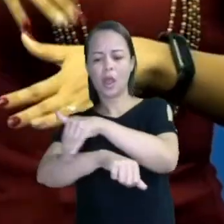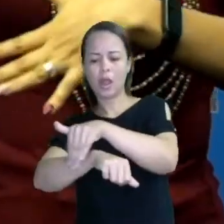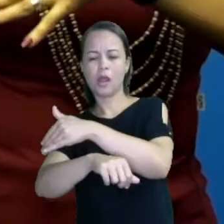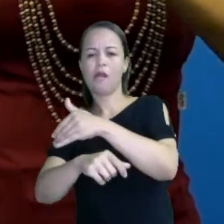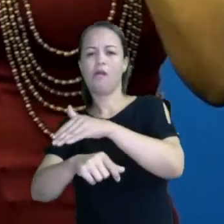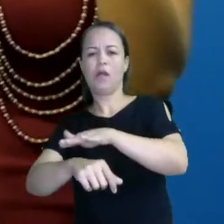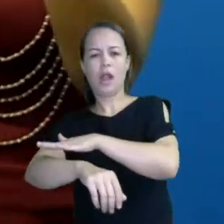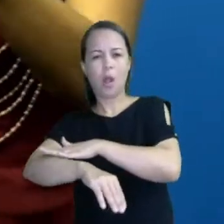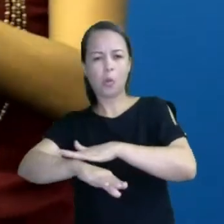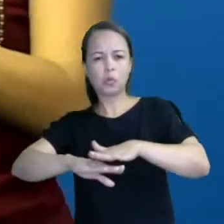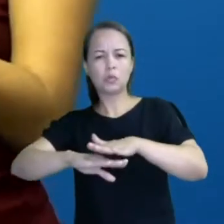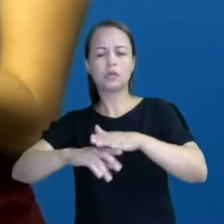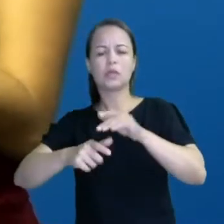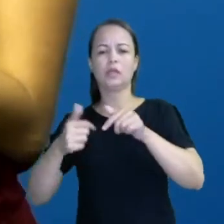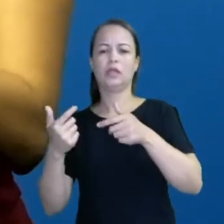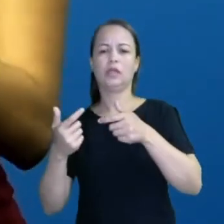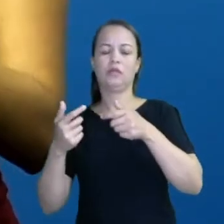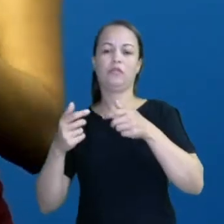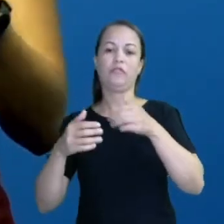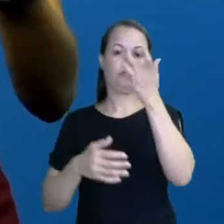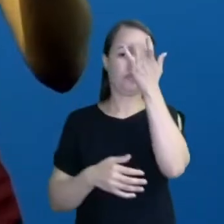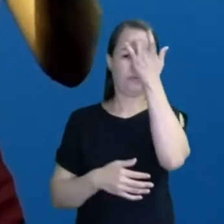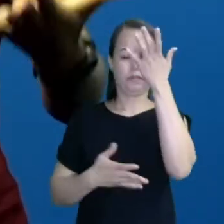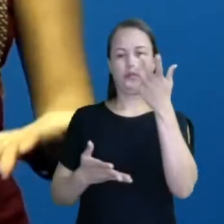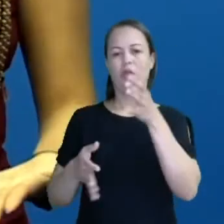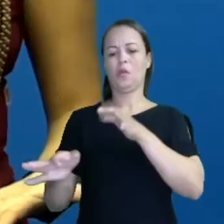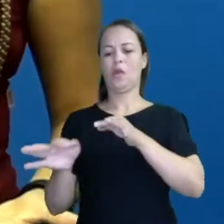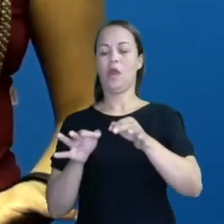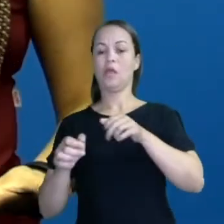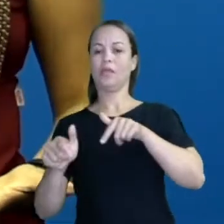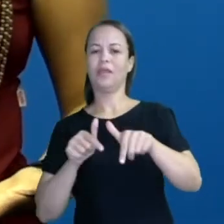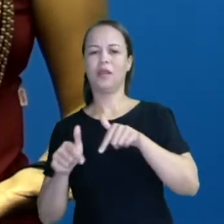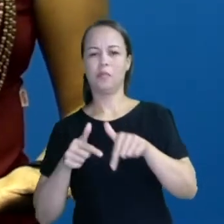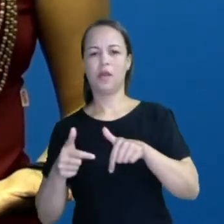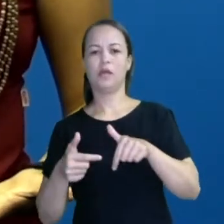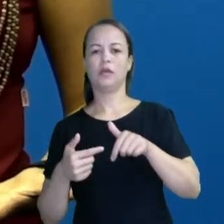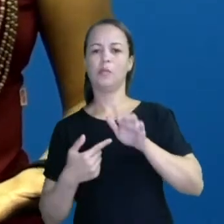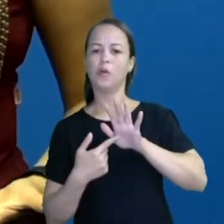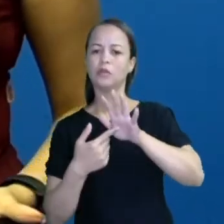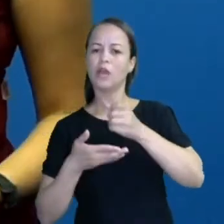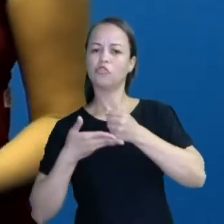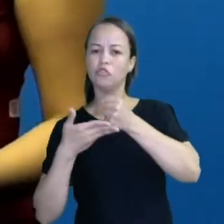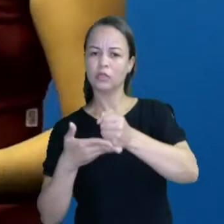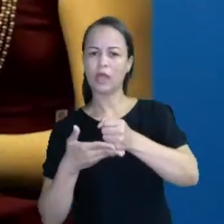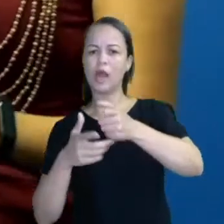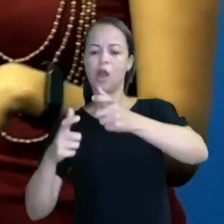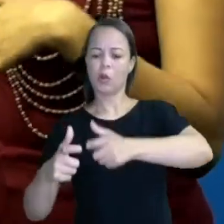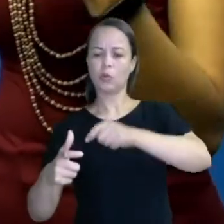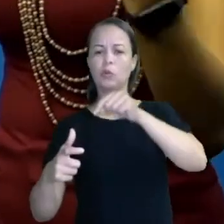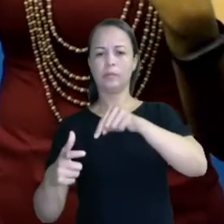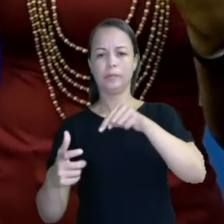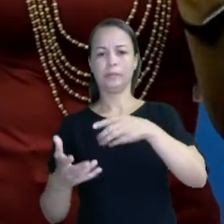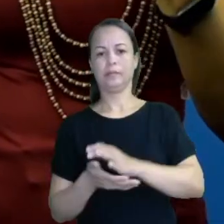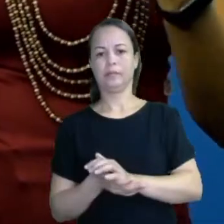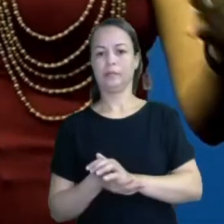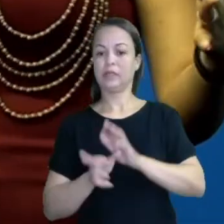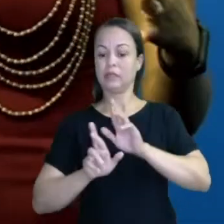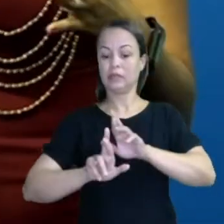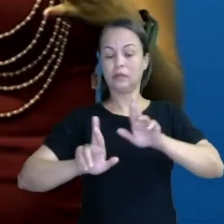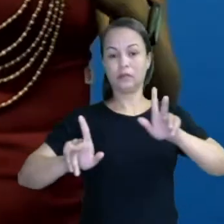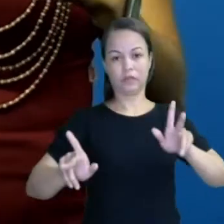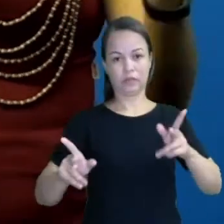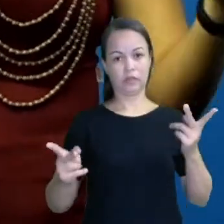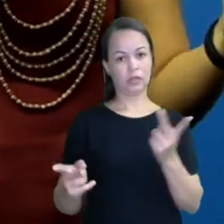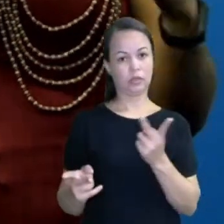facilitar o processo de serviços que podem ser prestados naquele local, entendeu? Então, daí uma